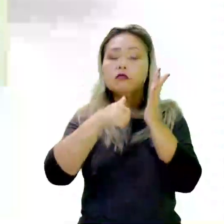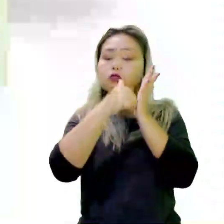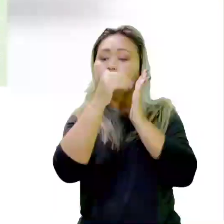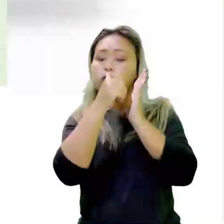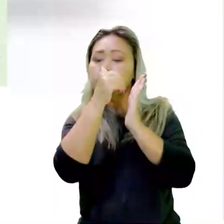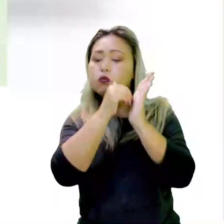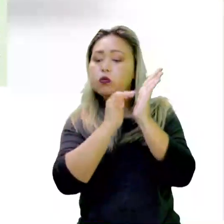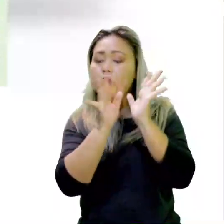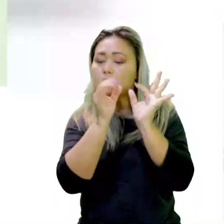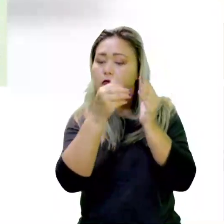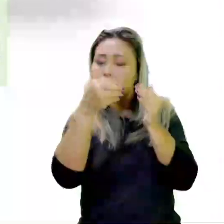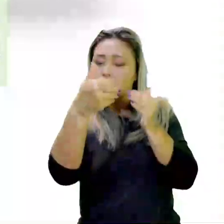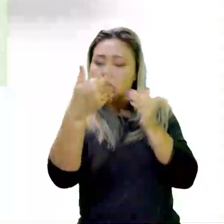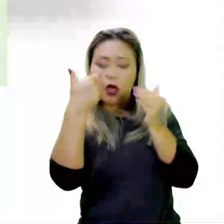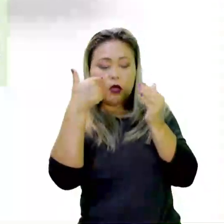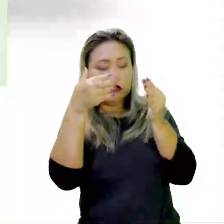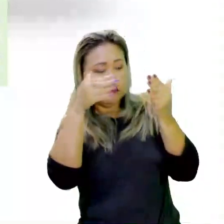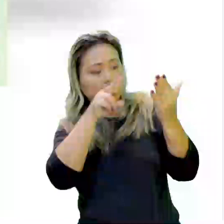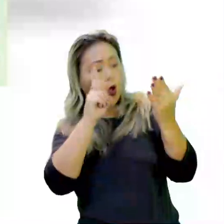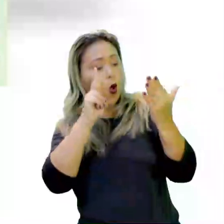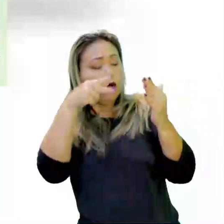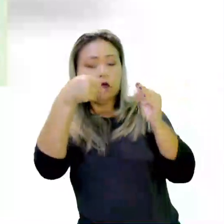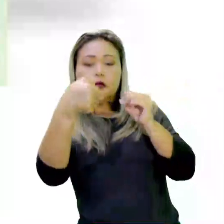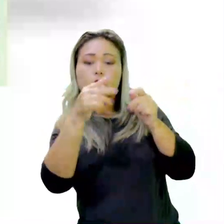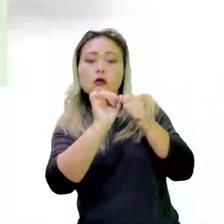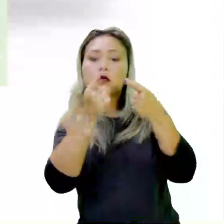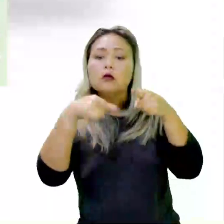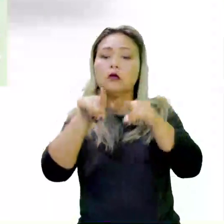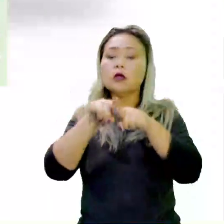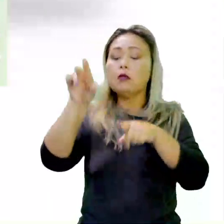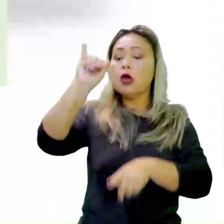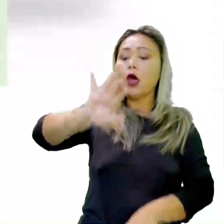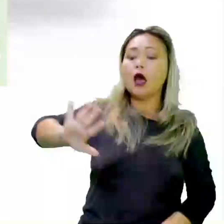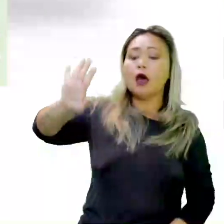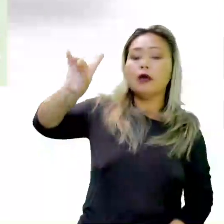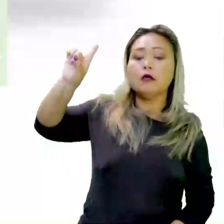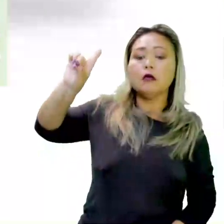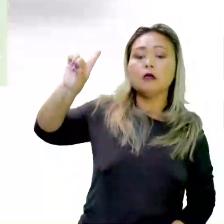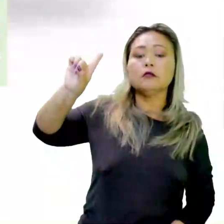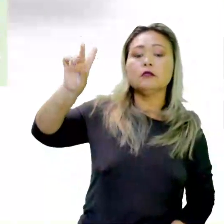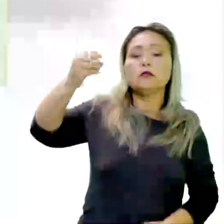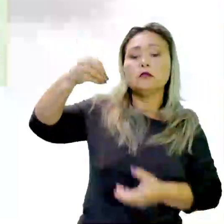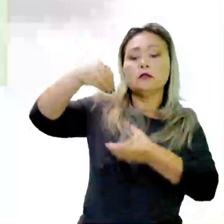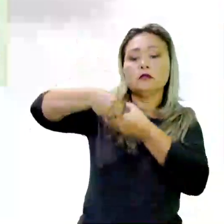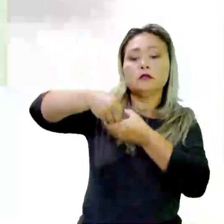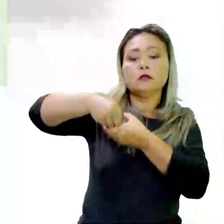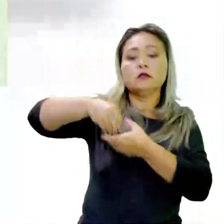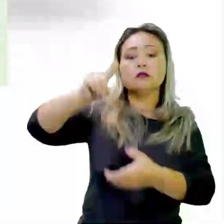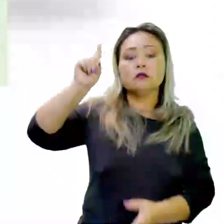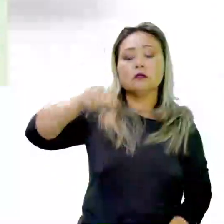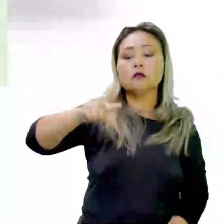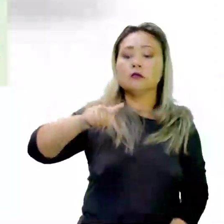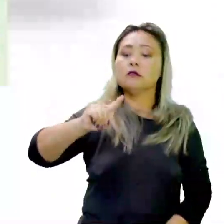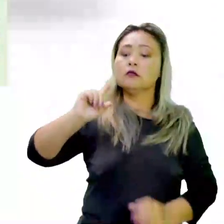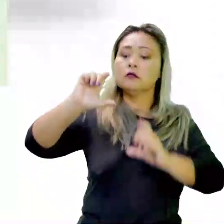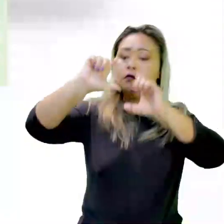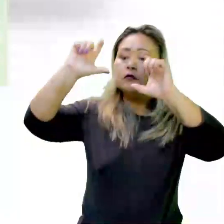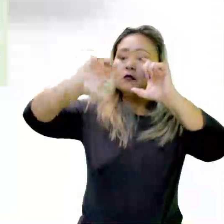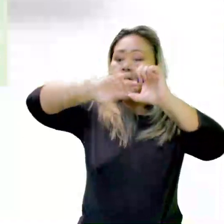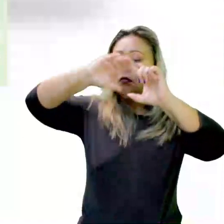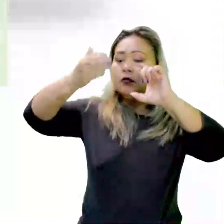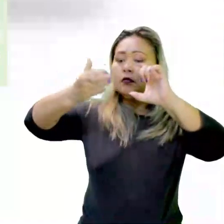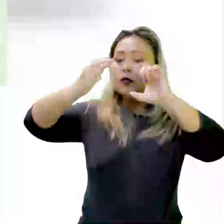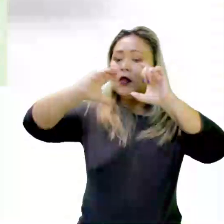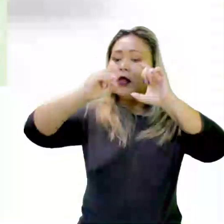de Adão, o afresco de Michelangelo, e também, que faz parte lá de toda a pintura da Capela Sistina,